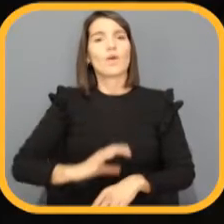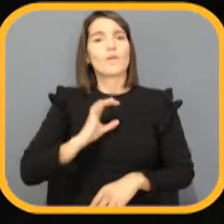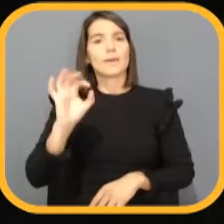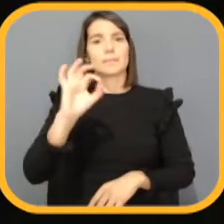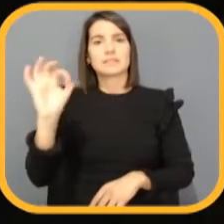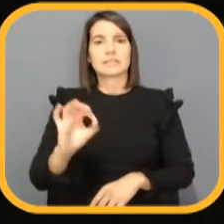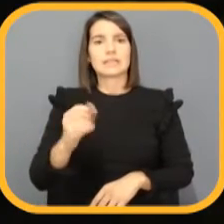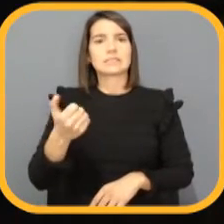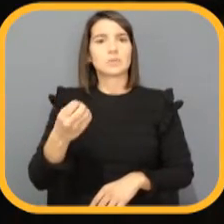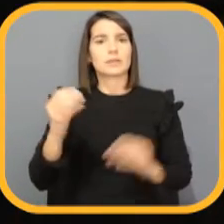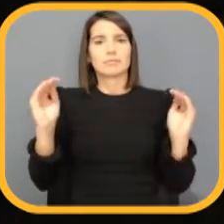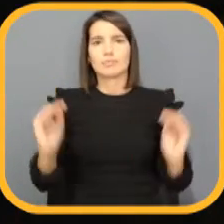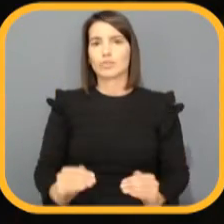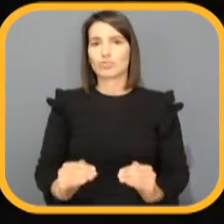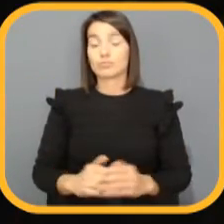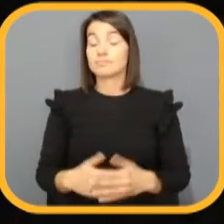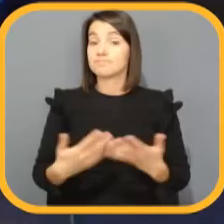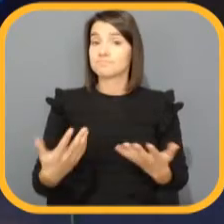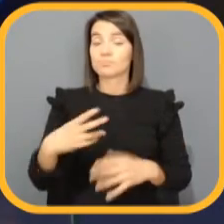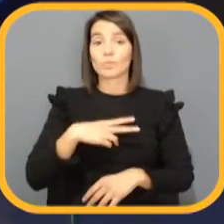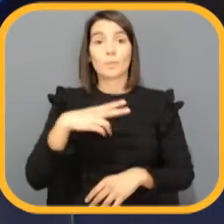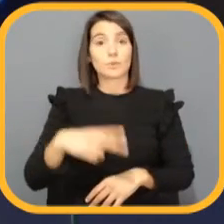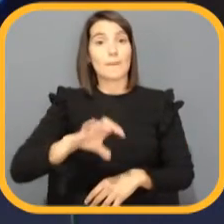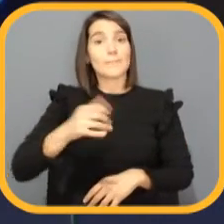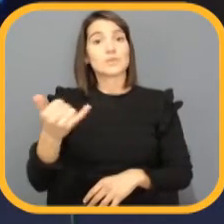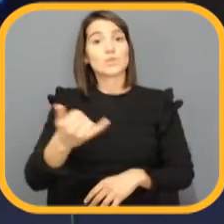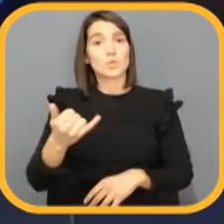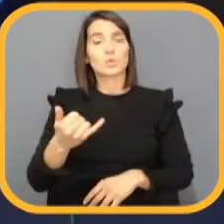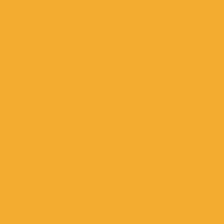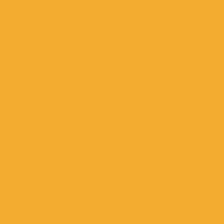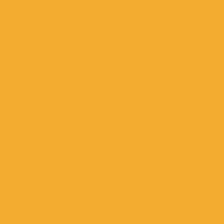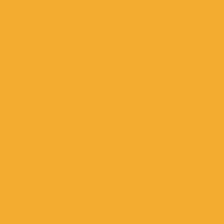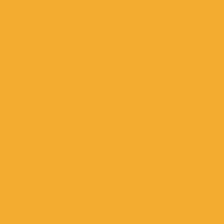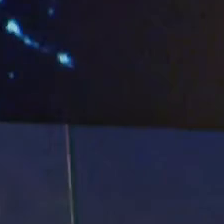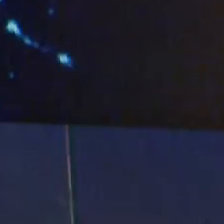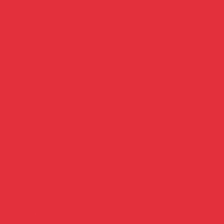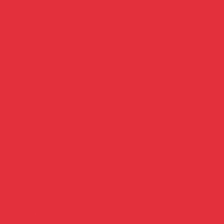em causa o conhecimento e a análise das sociedades em relação ao que está a acontecer no mundo.